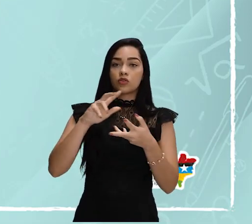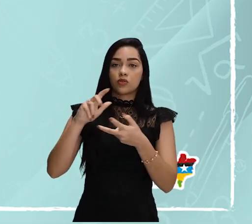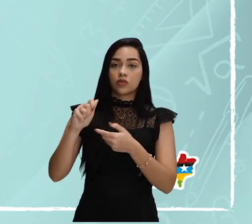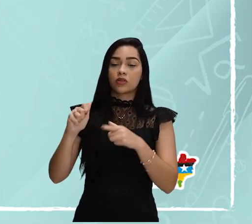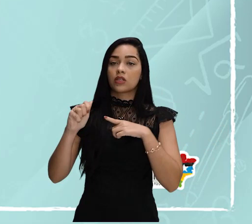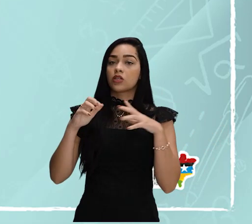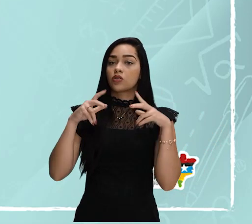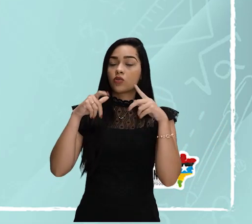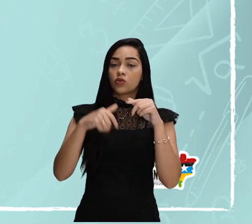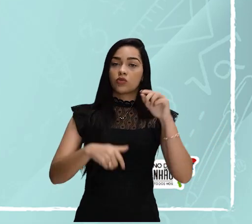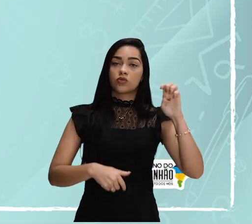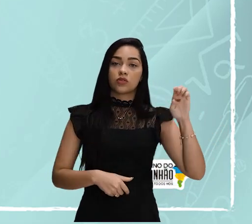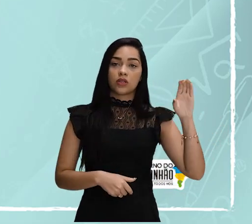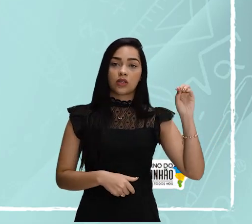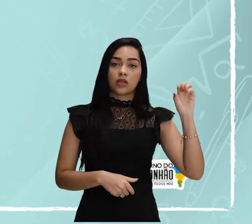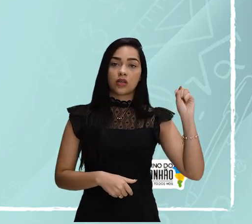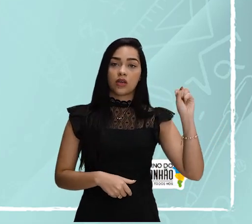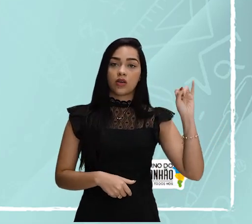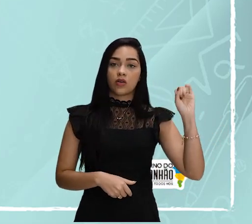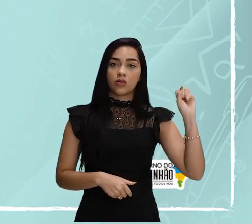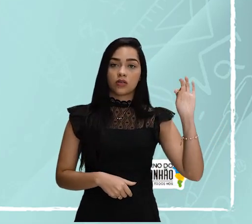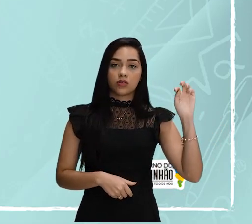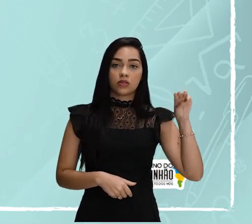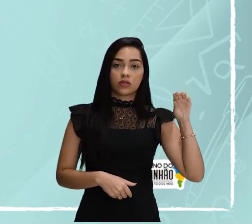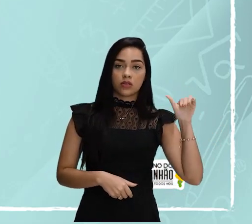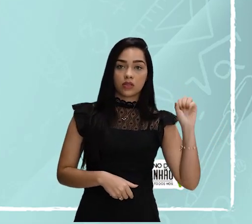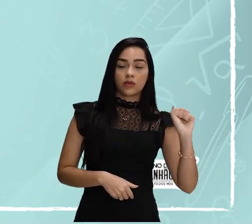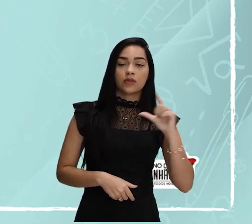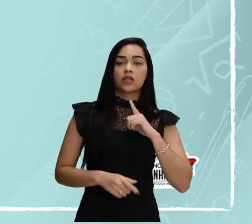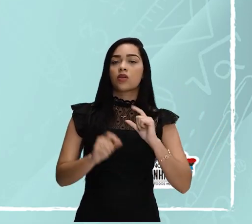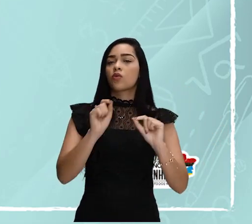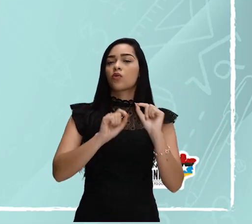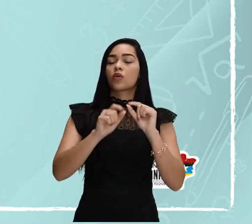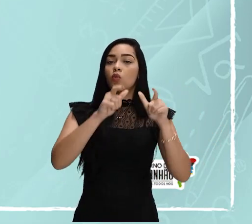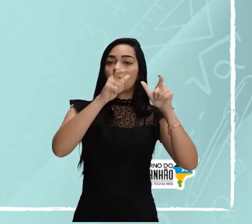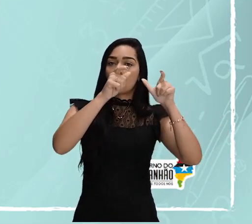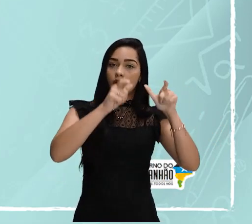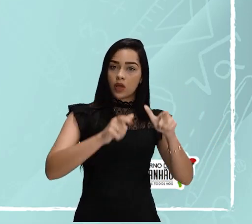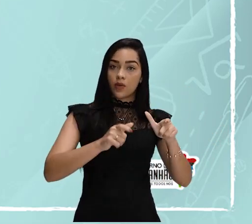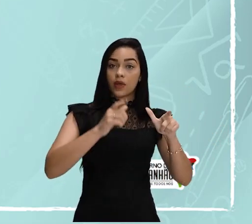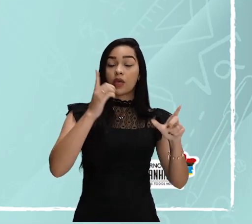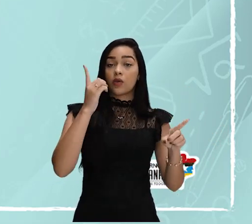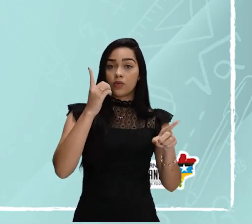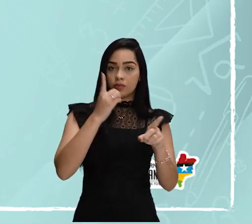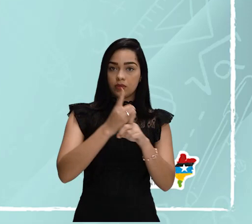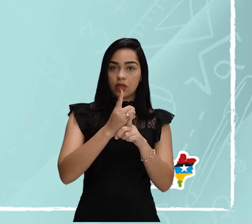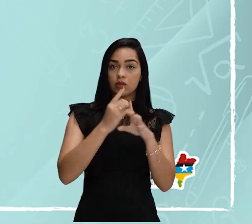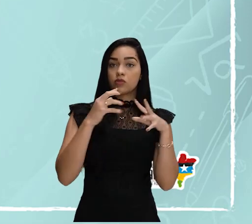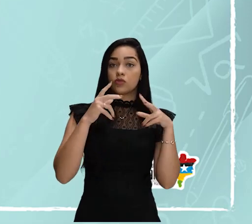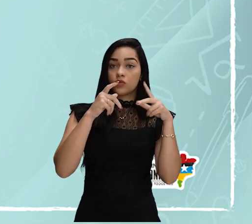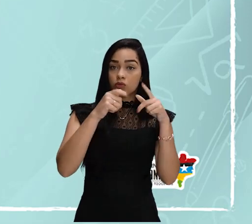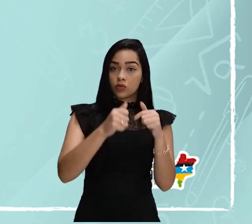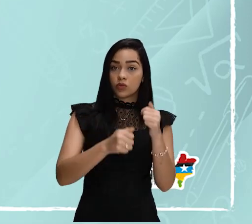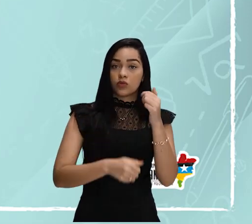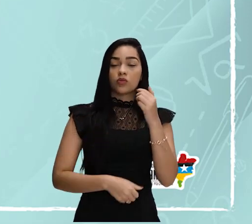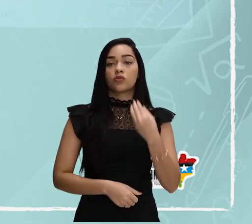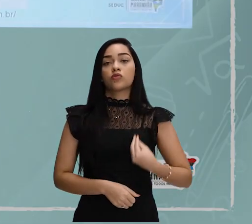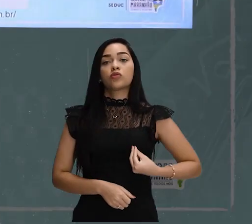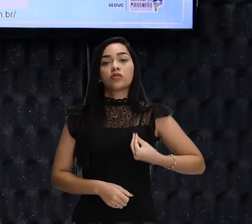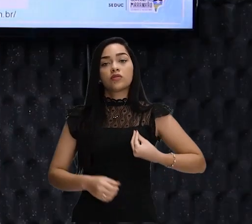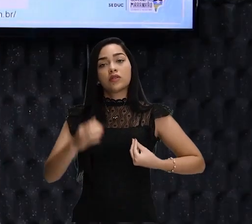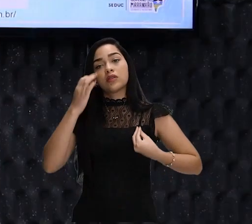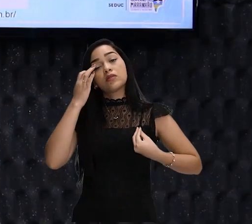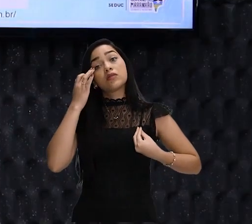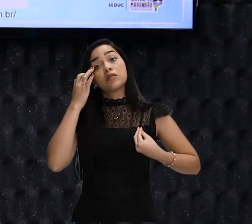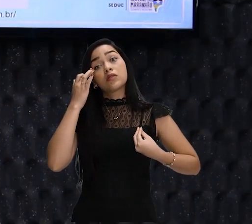todos os ecossistemas existentes. Ela corresponde ao local onde são encontrados todos os seres vivos.